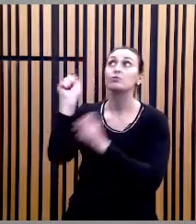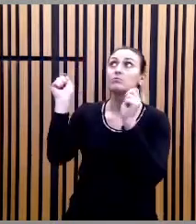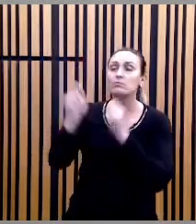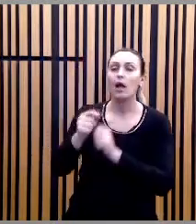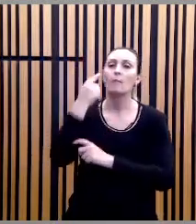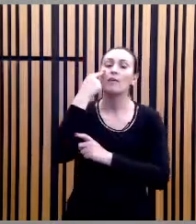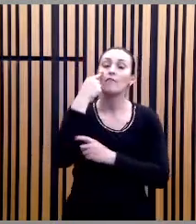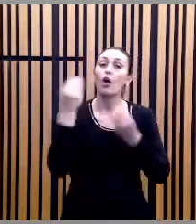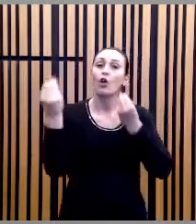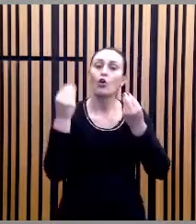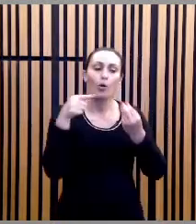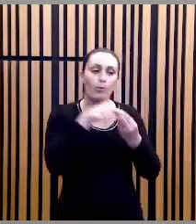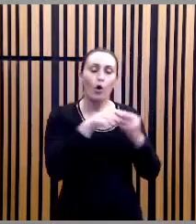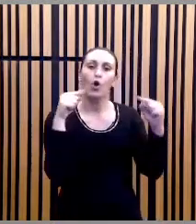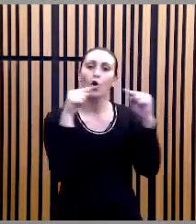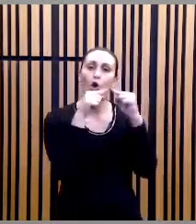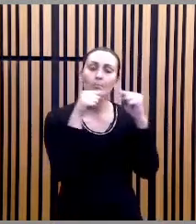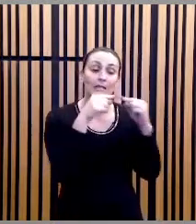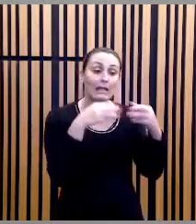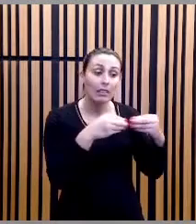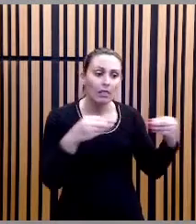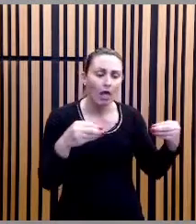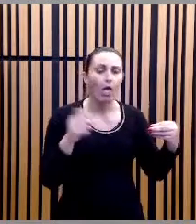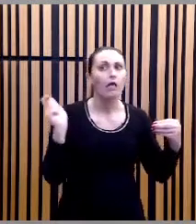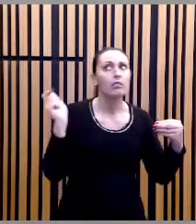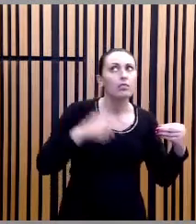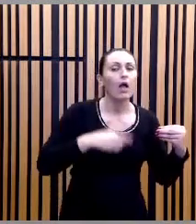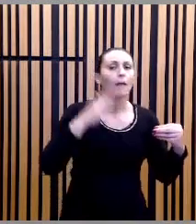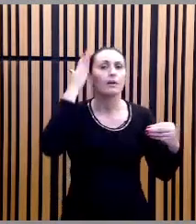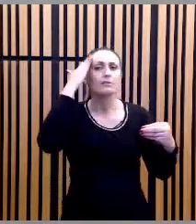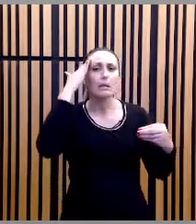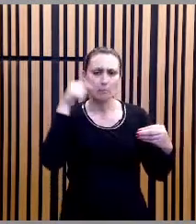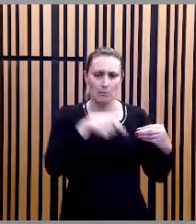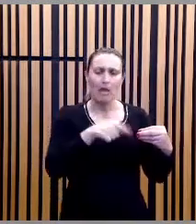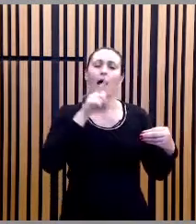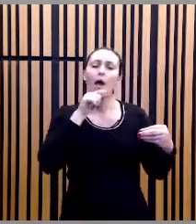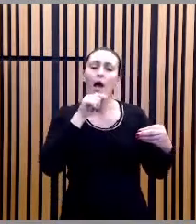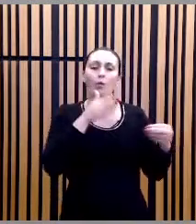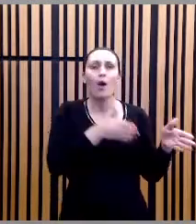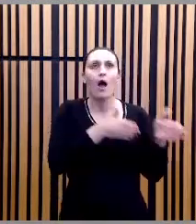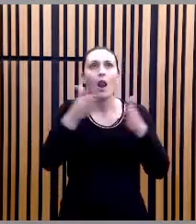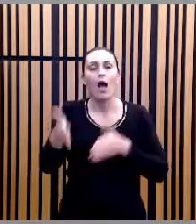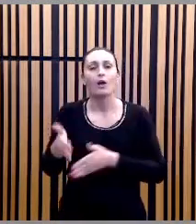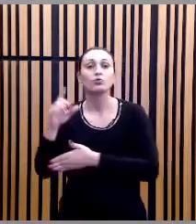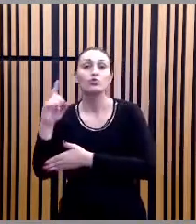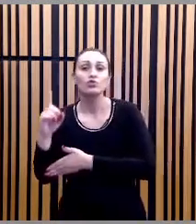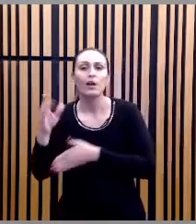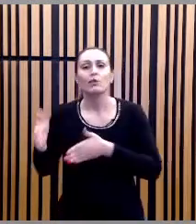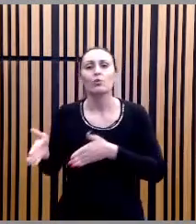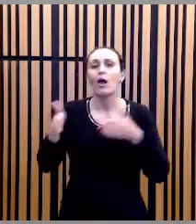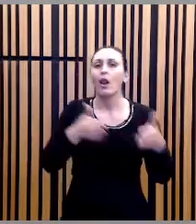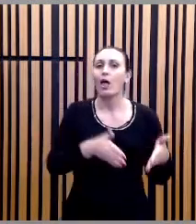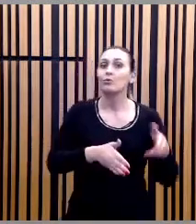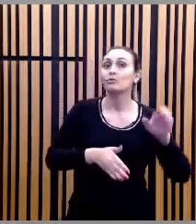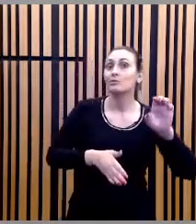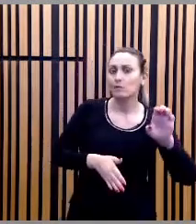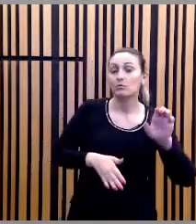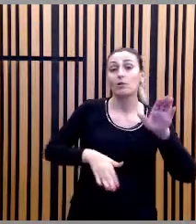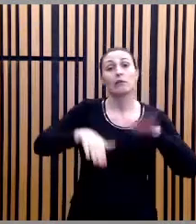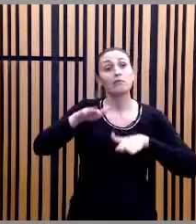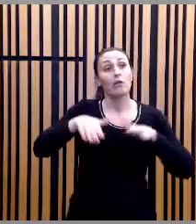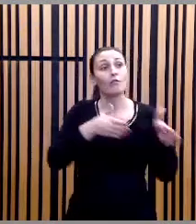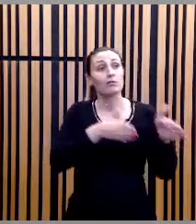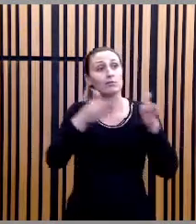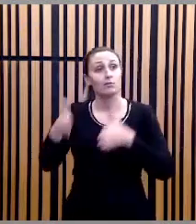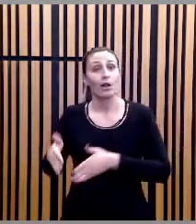solo do local, e ele pode decidir se ele vai botar a irrigação dele na direita ou na esquerda. Que talvez a direita